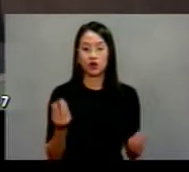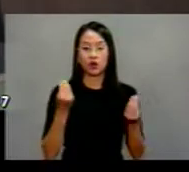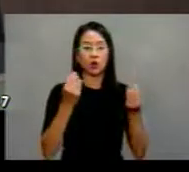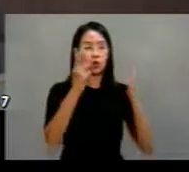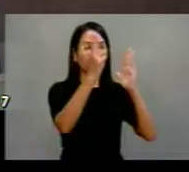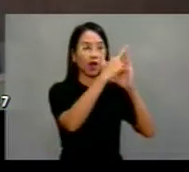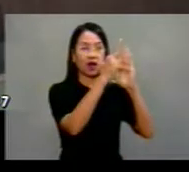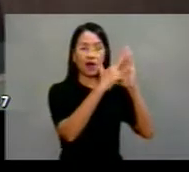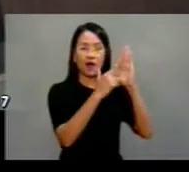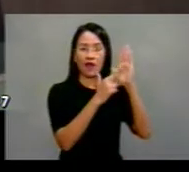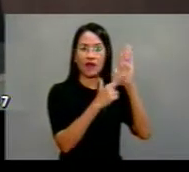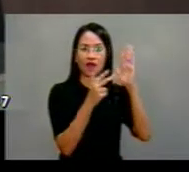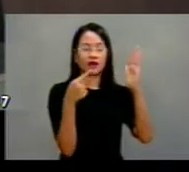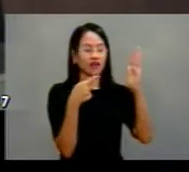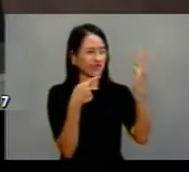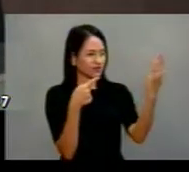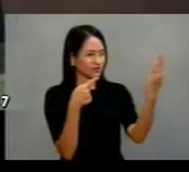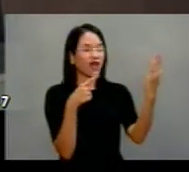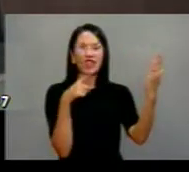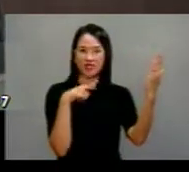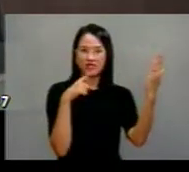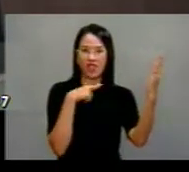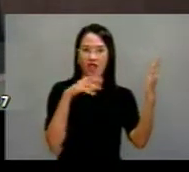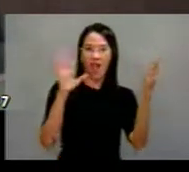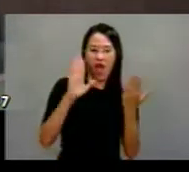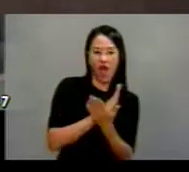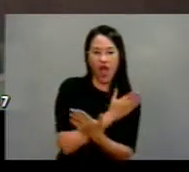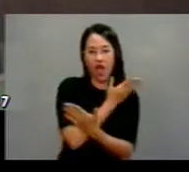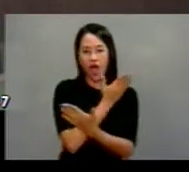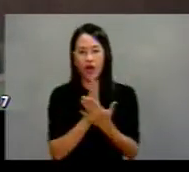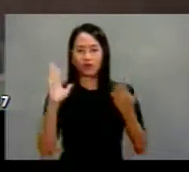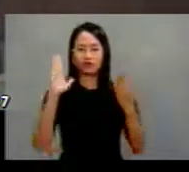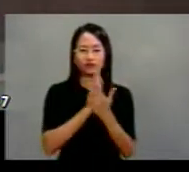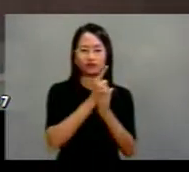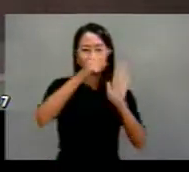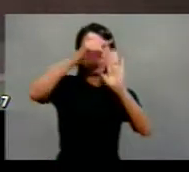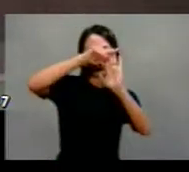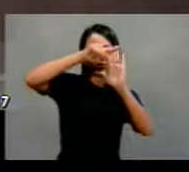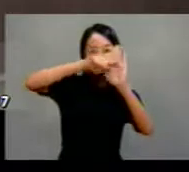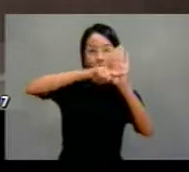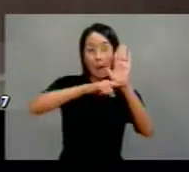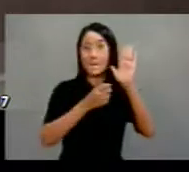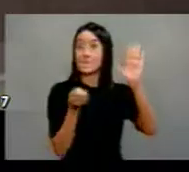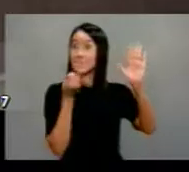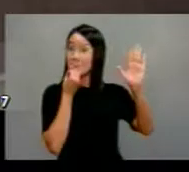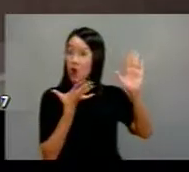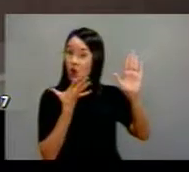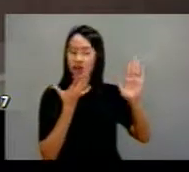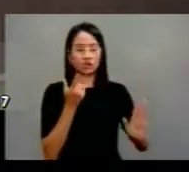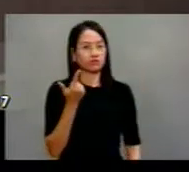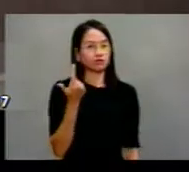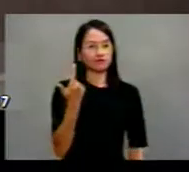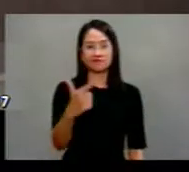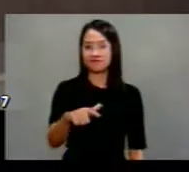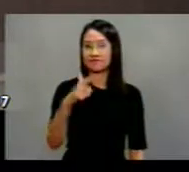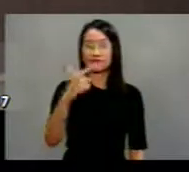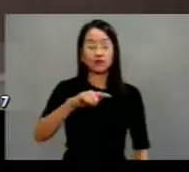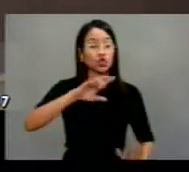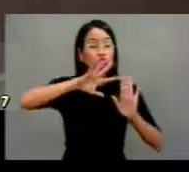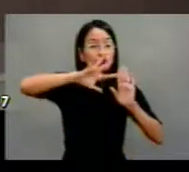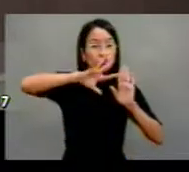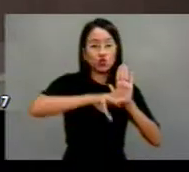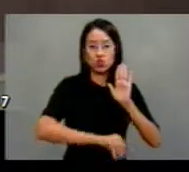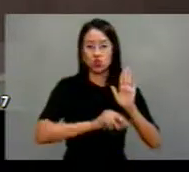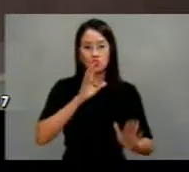reforma que seja em prol dos trabalhadores brasileiros. E é uma mentira que isso